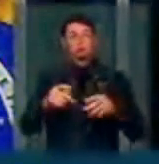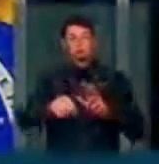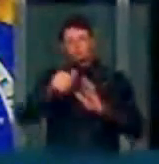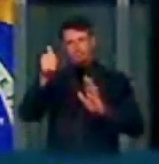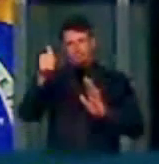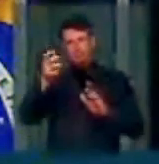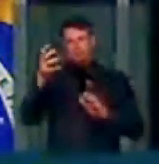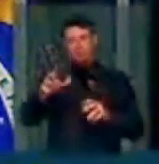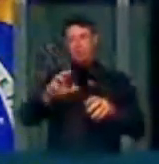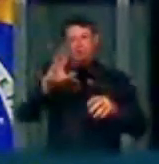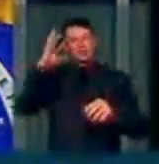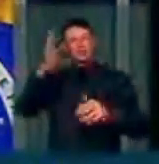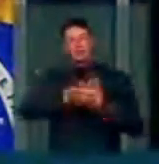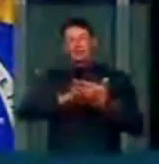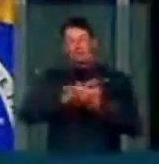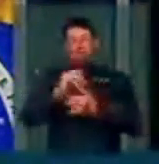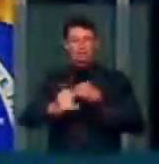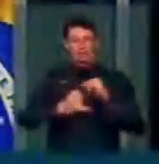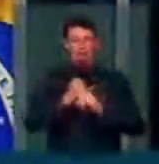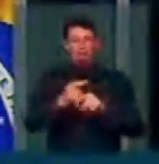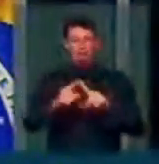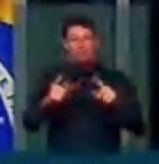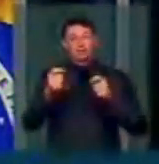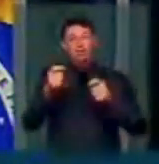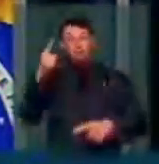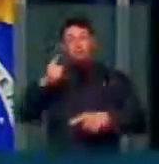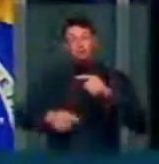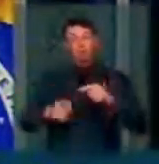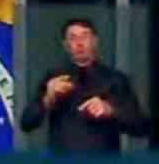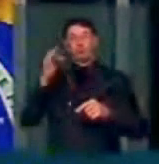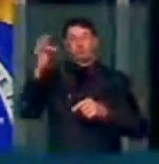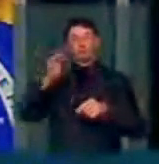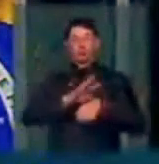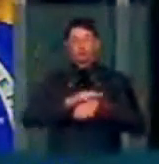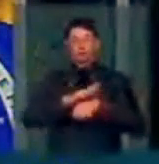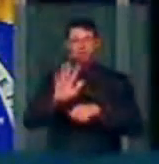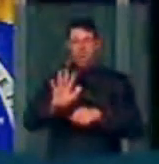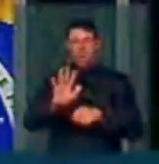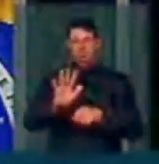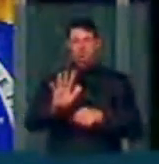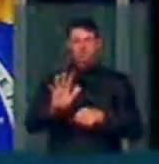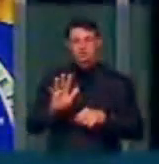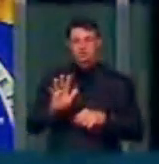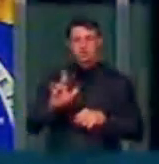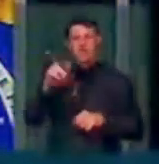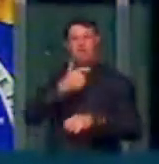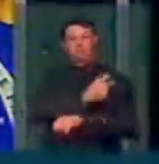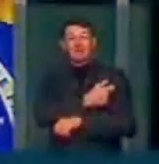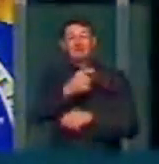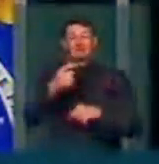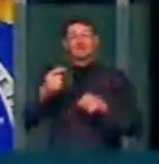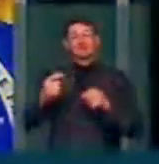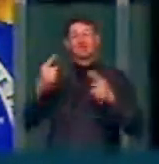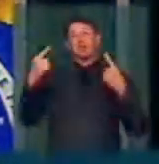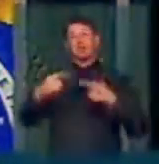que não tenta consertar nada na internet, mas que tenta impedir futuras doenças. O Marco Civil é uma vacina contra coisas que